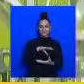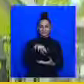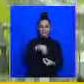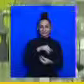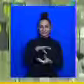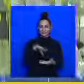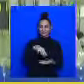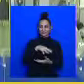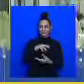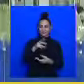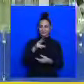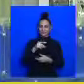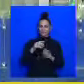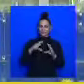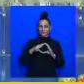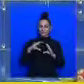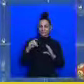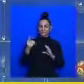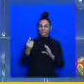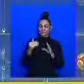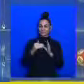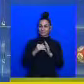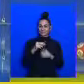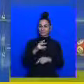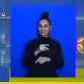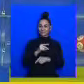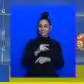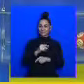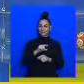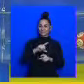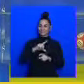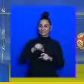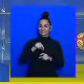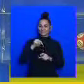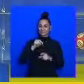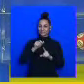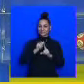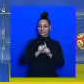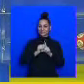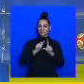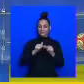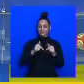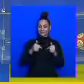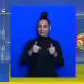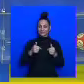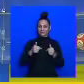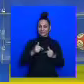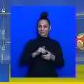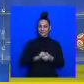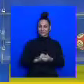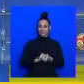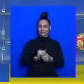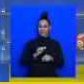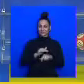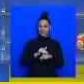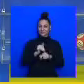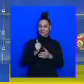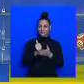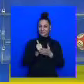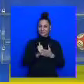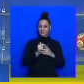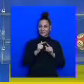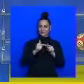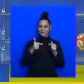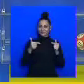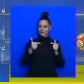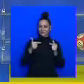Globo carregado embaralhando 12 bolas numeradas de 01 a 12. Sorteio do mês da sorte. Vem sorte, vem